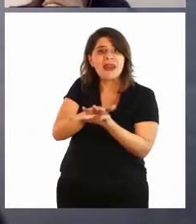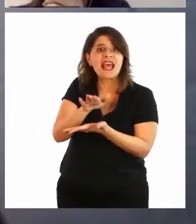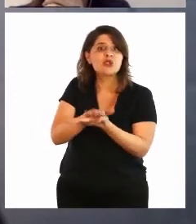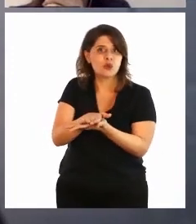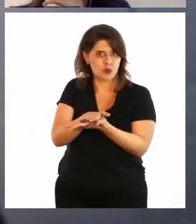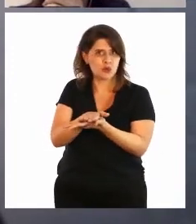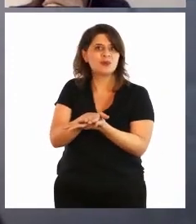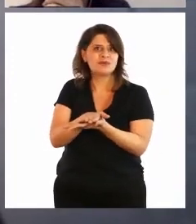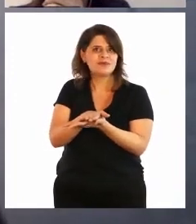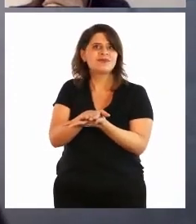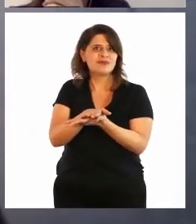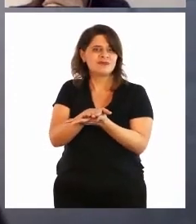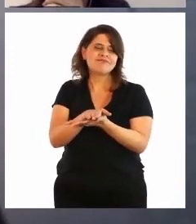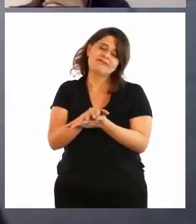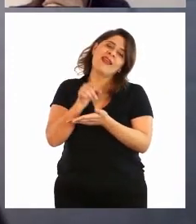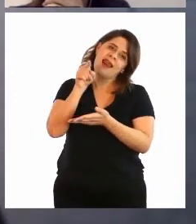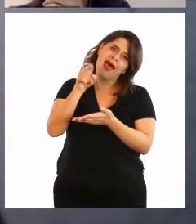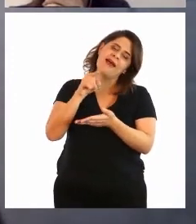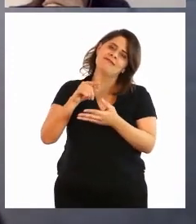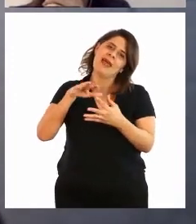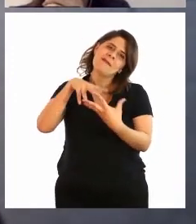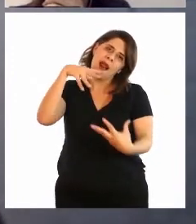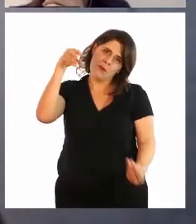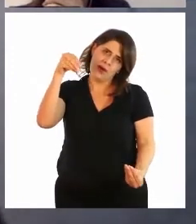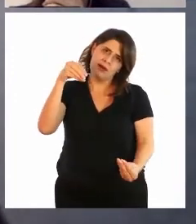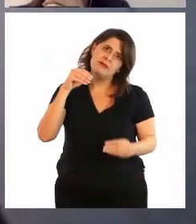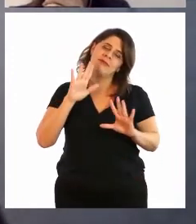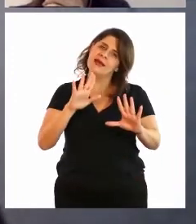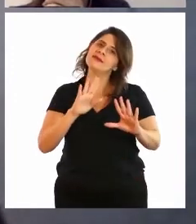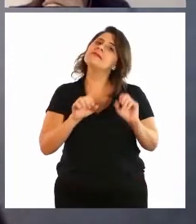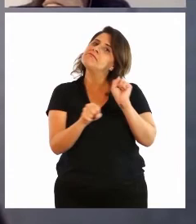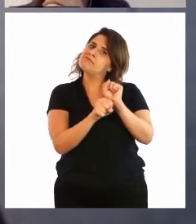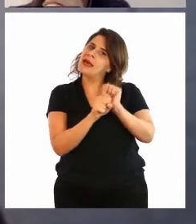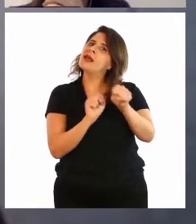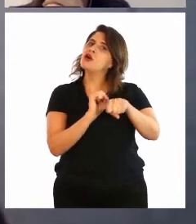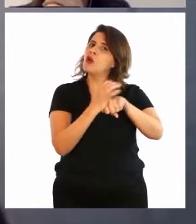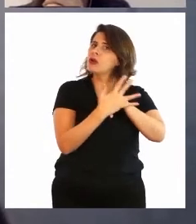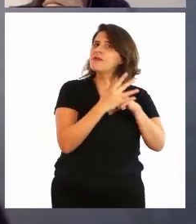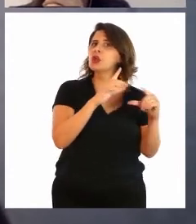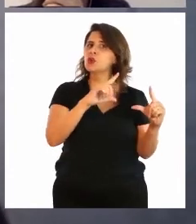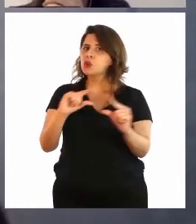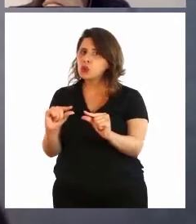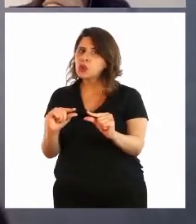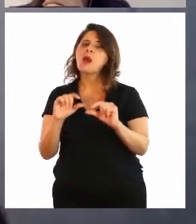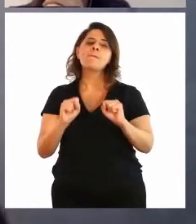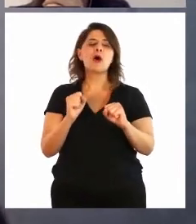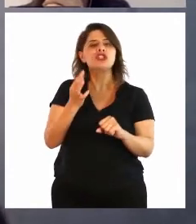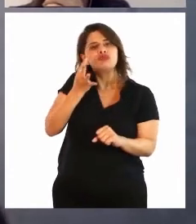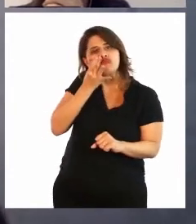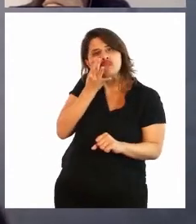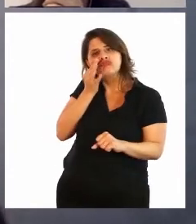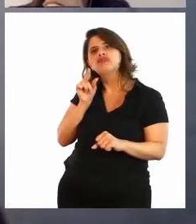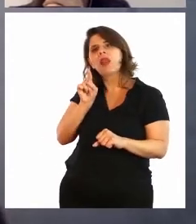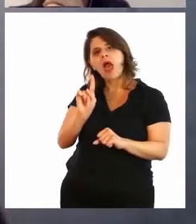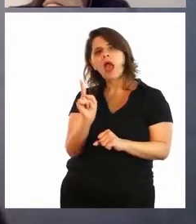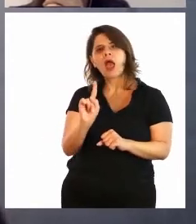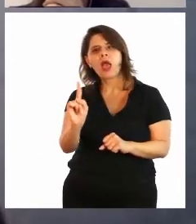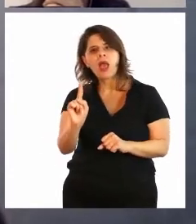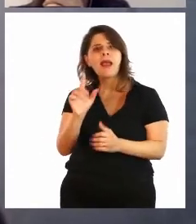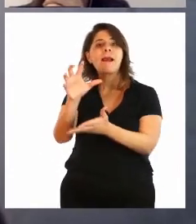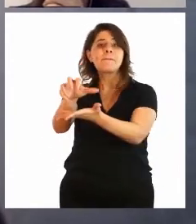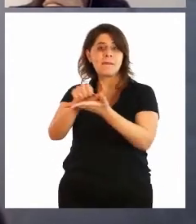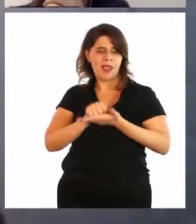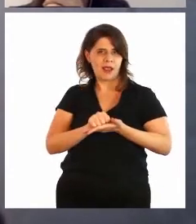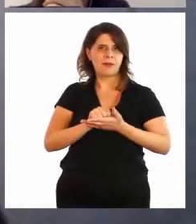Ibirapuera, assim que essa situação de isolamento social terminar. As publicações educativas da Bienal são